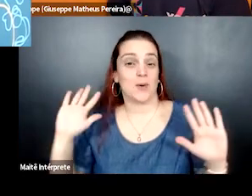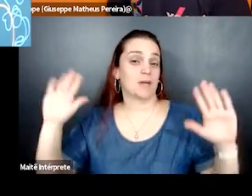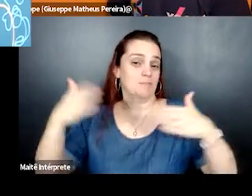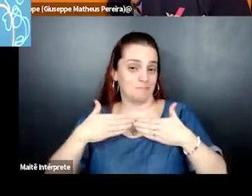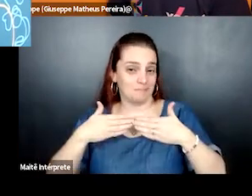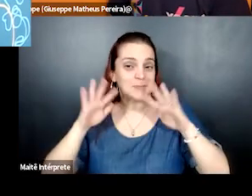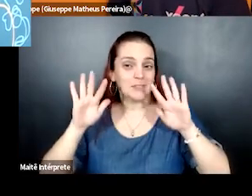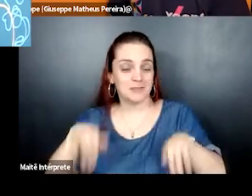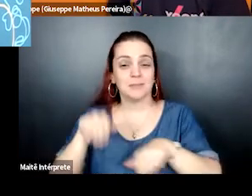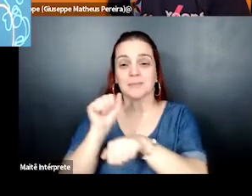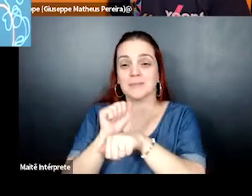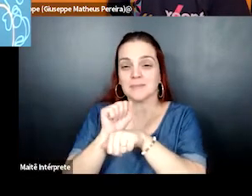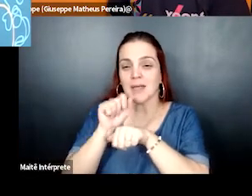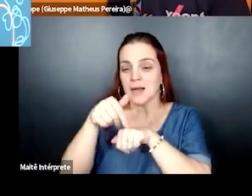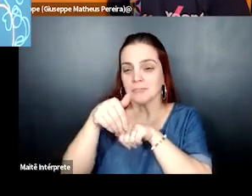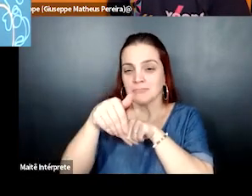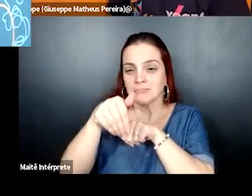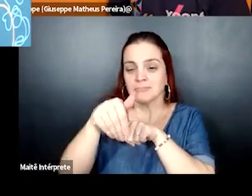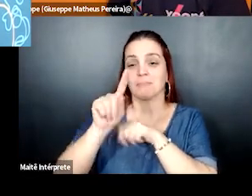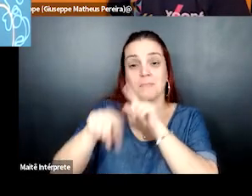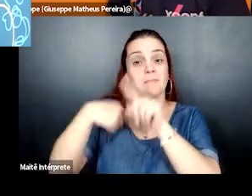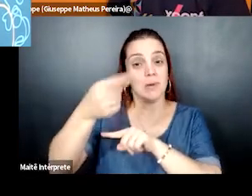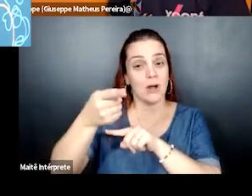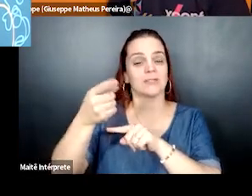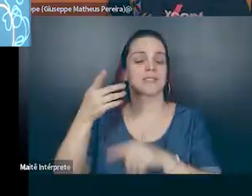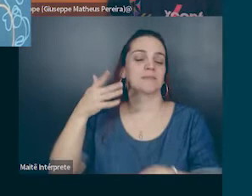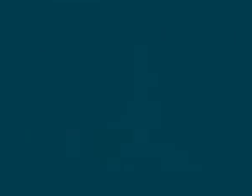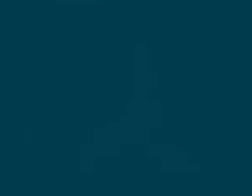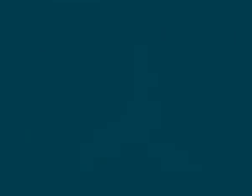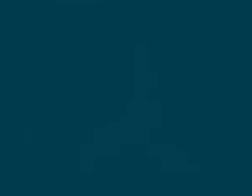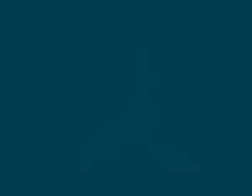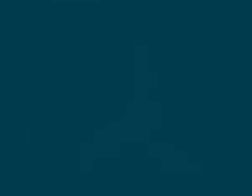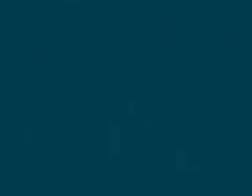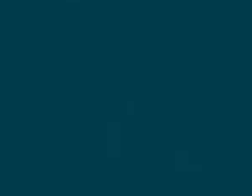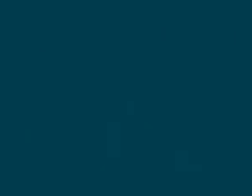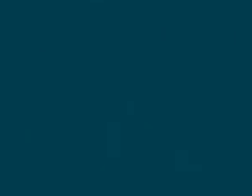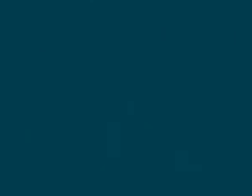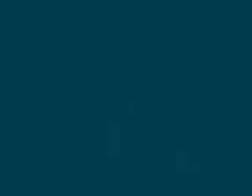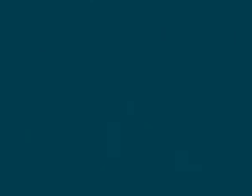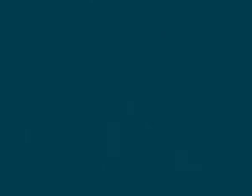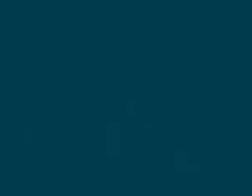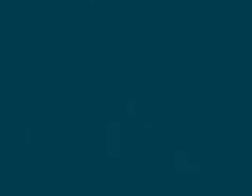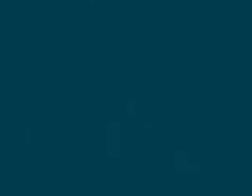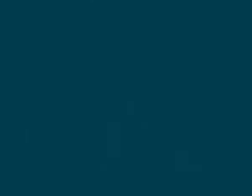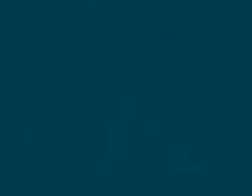por aqui essa sessão, espero vocês logo em seguida para a nossa próxima conversa.